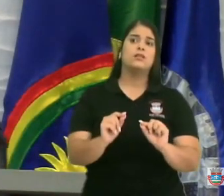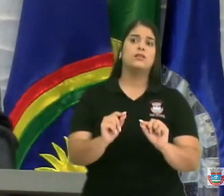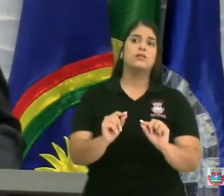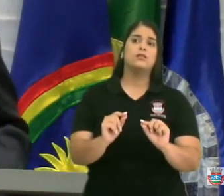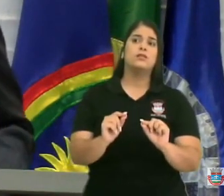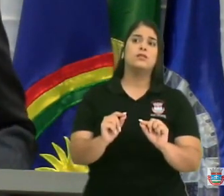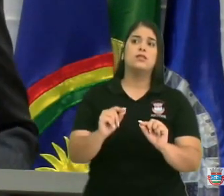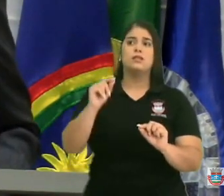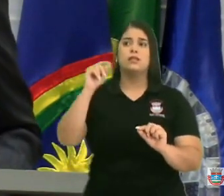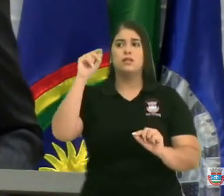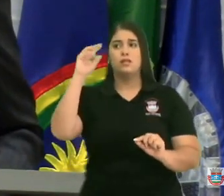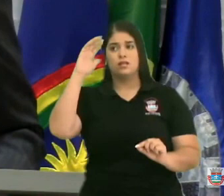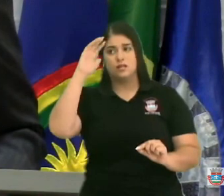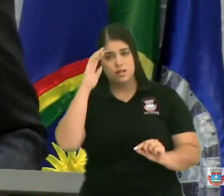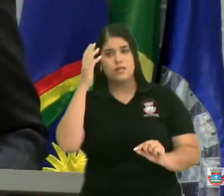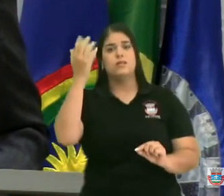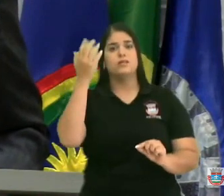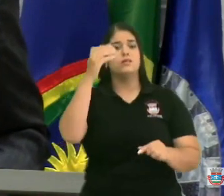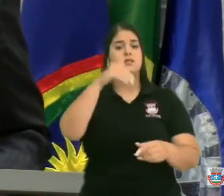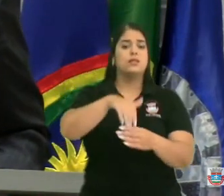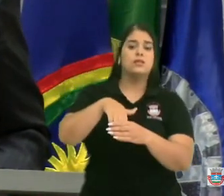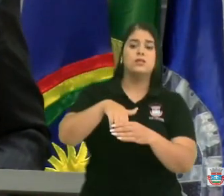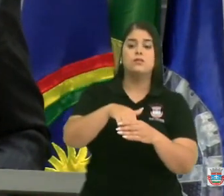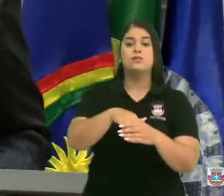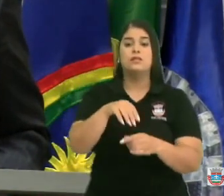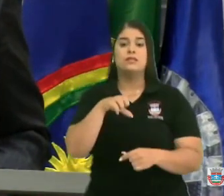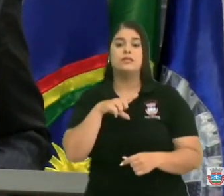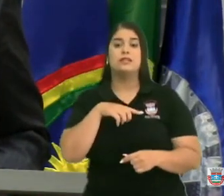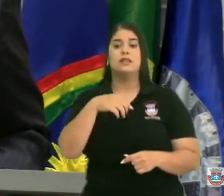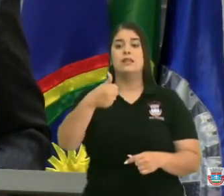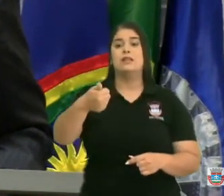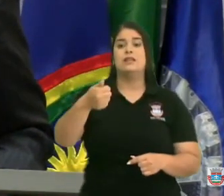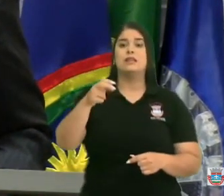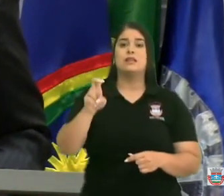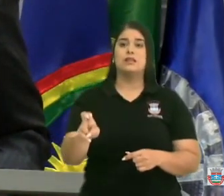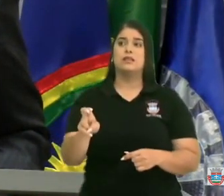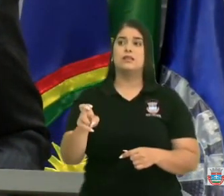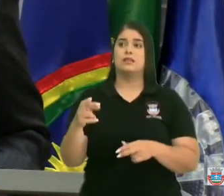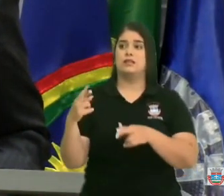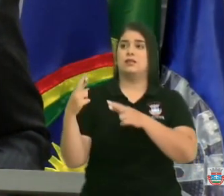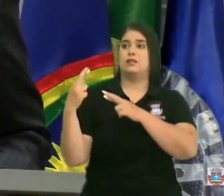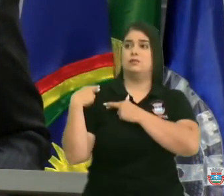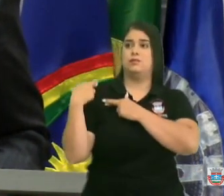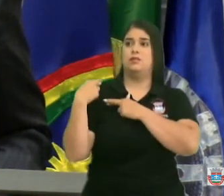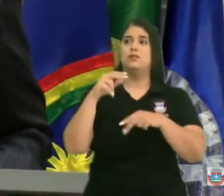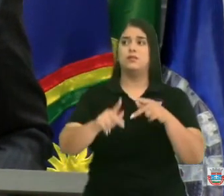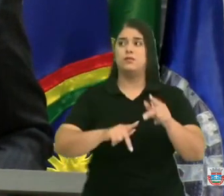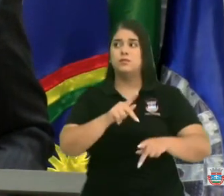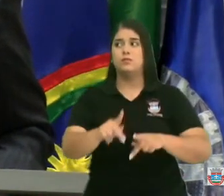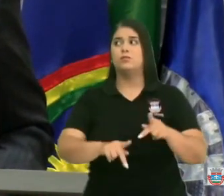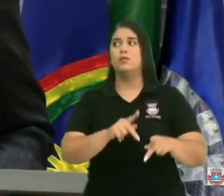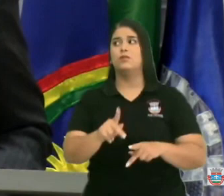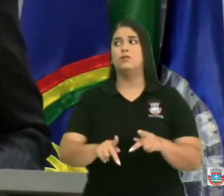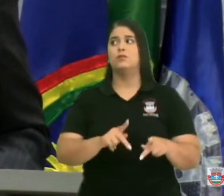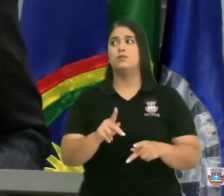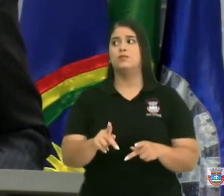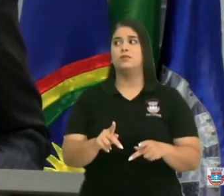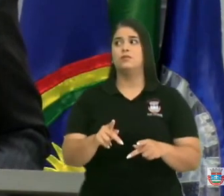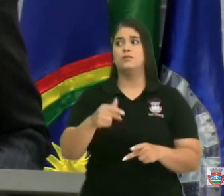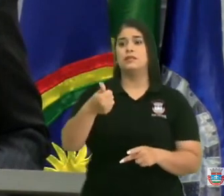decidem no voto. Aqui tem 15 representantes do povo, vereador Padre. 15